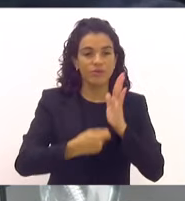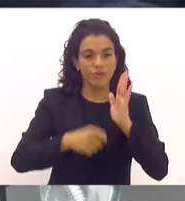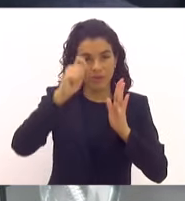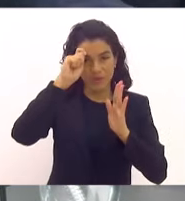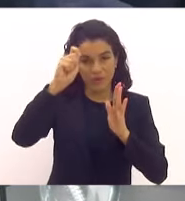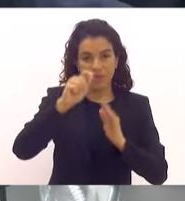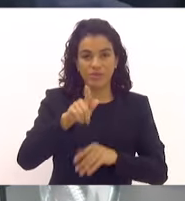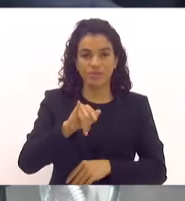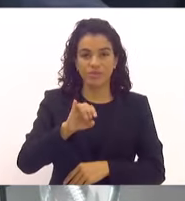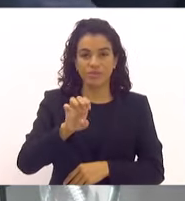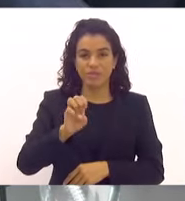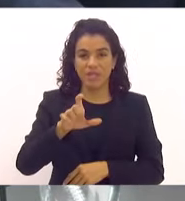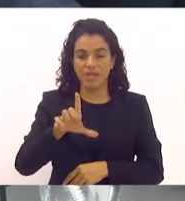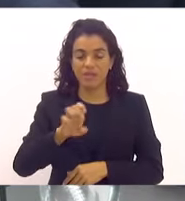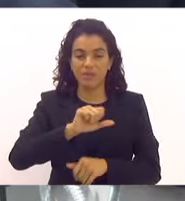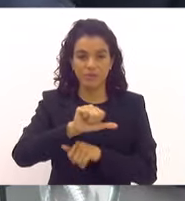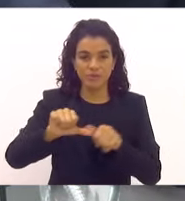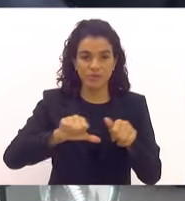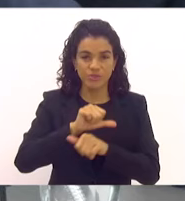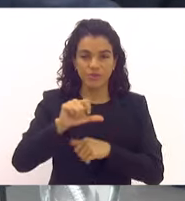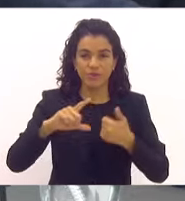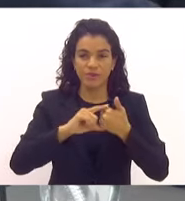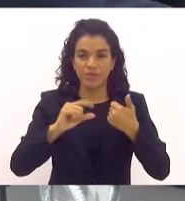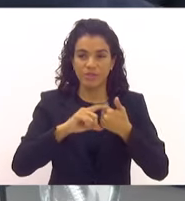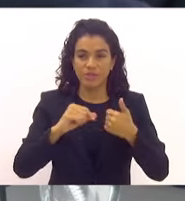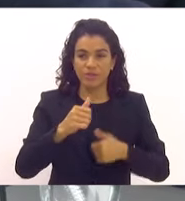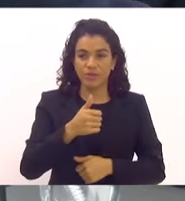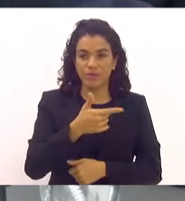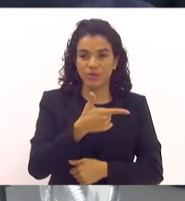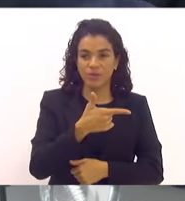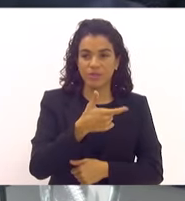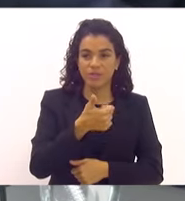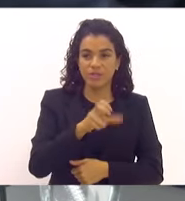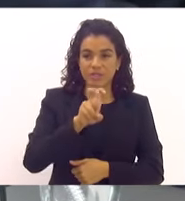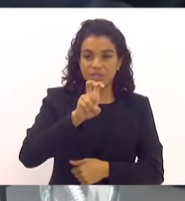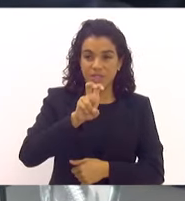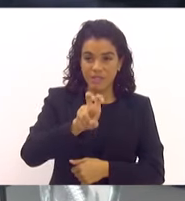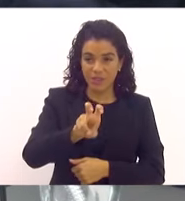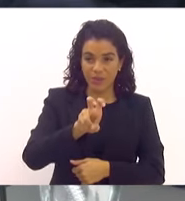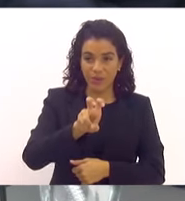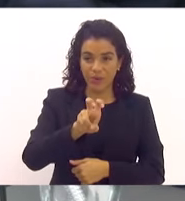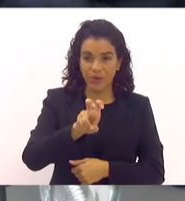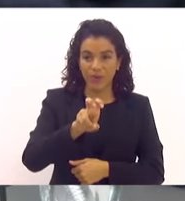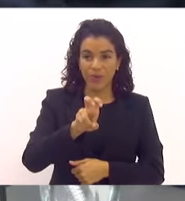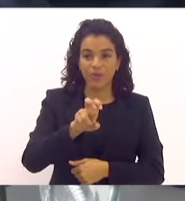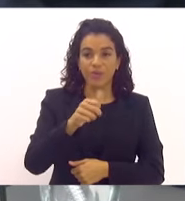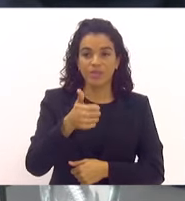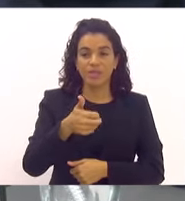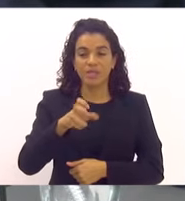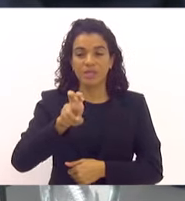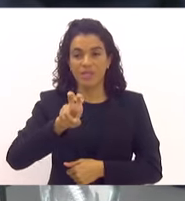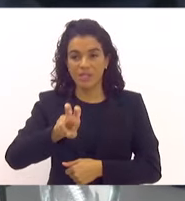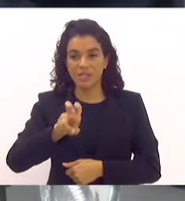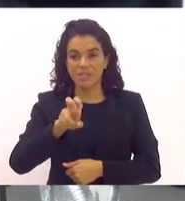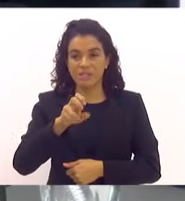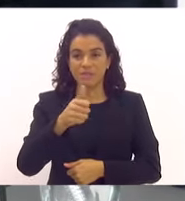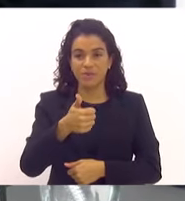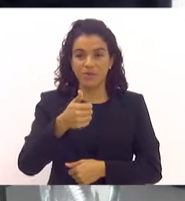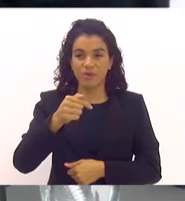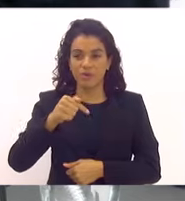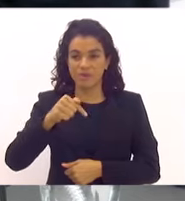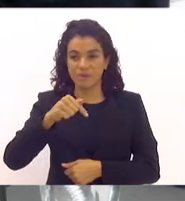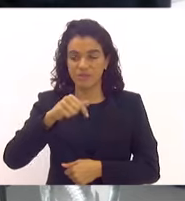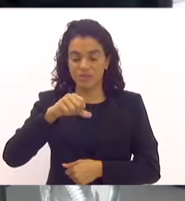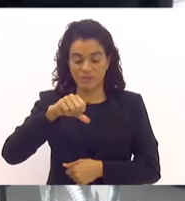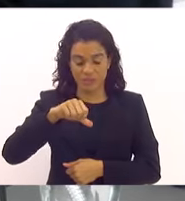Gisele Monteiro, que modifica o artigo 215 do Decreto-Lei 5, de 15 de março de 75.